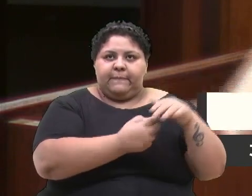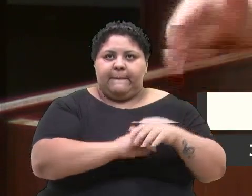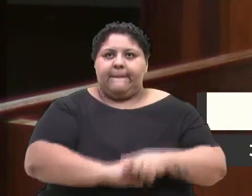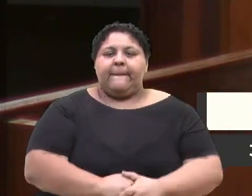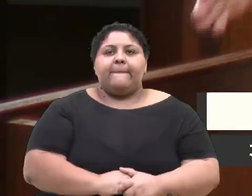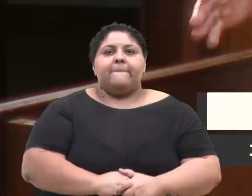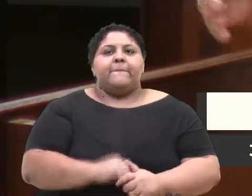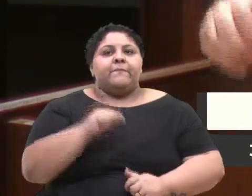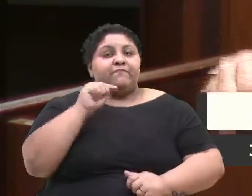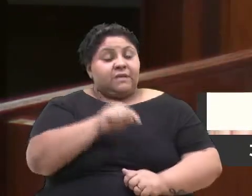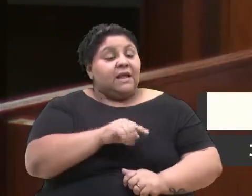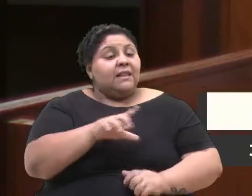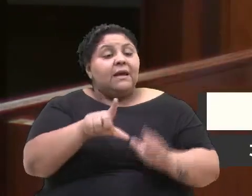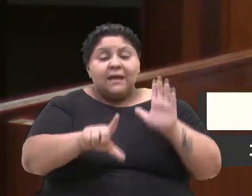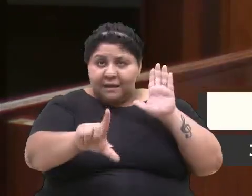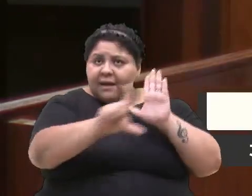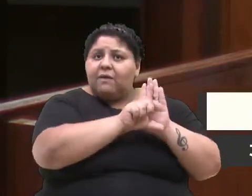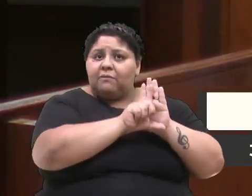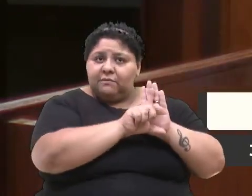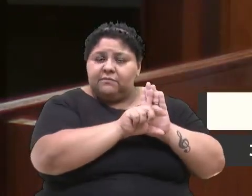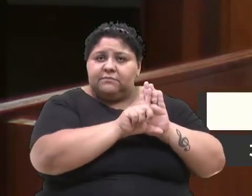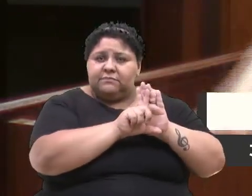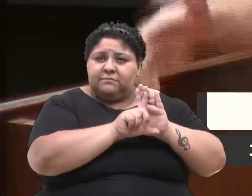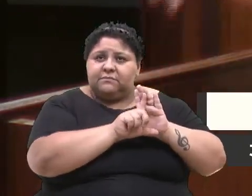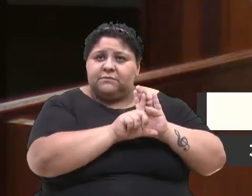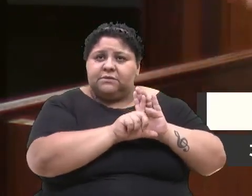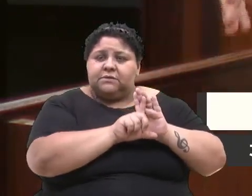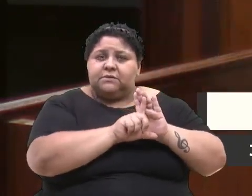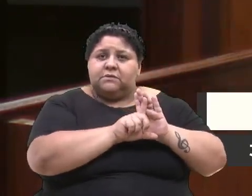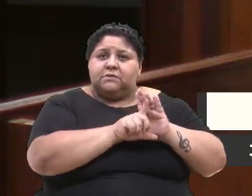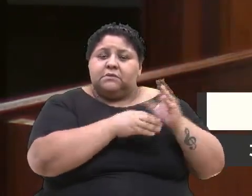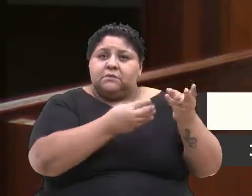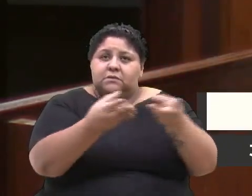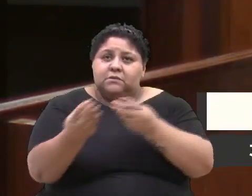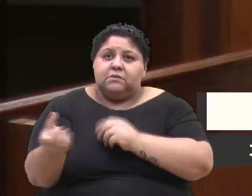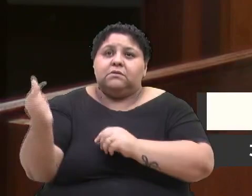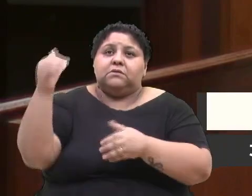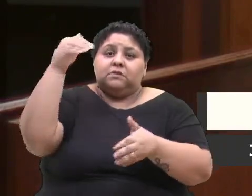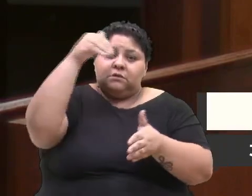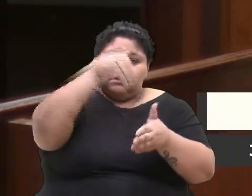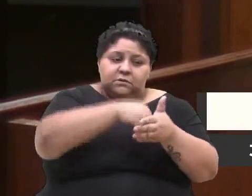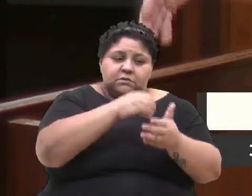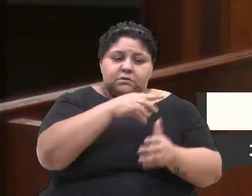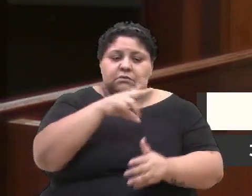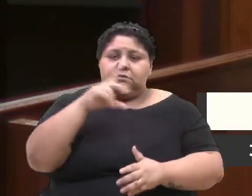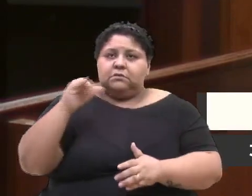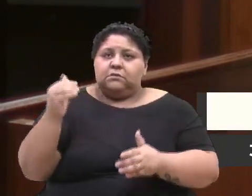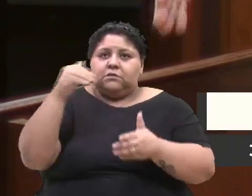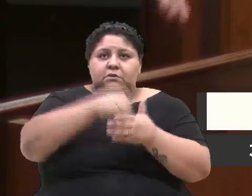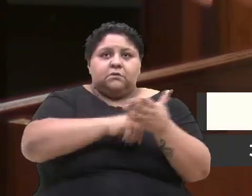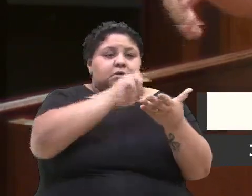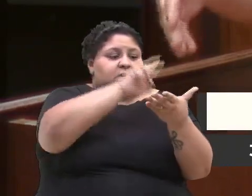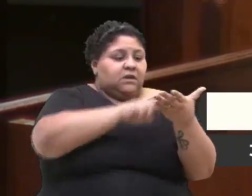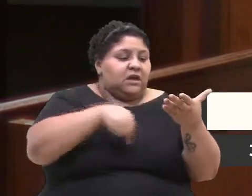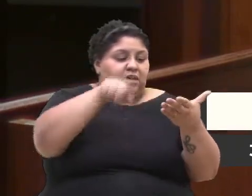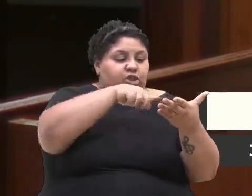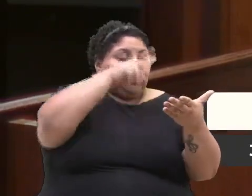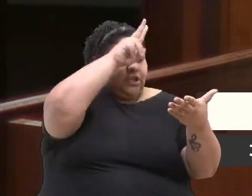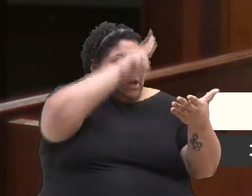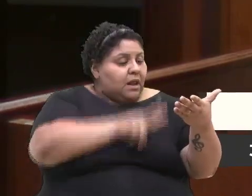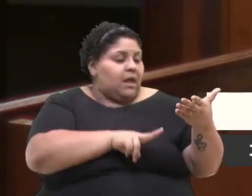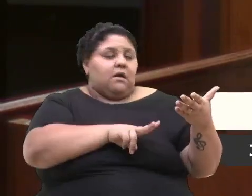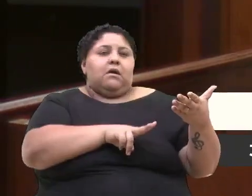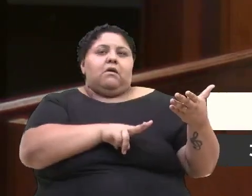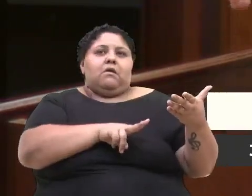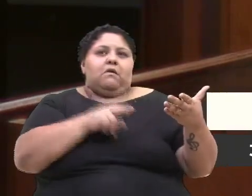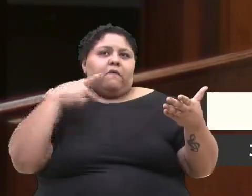E ela é legal. E por diversas vezes dentro da CPI, dentro dos relatórios, a gente leu, vereador Scalco,